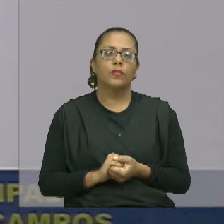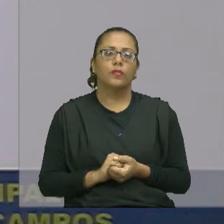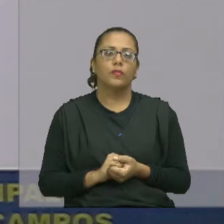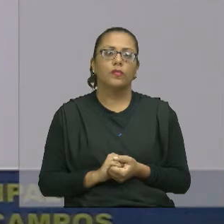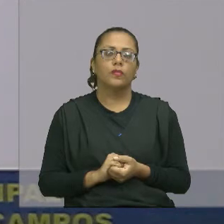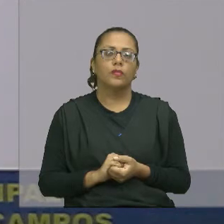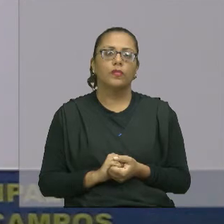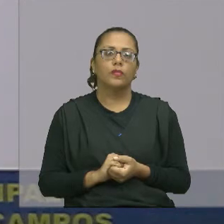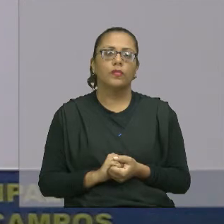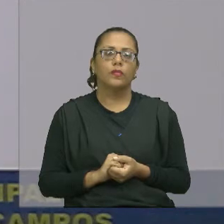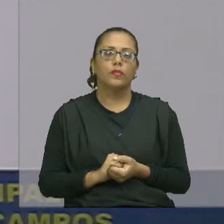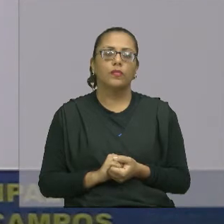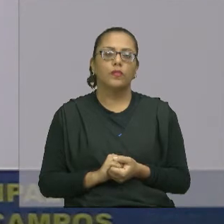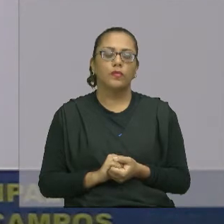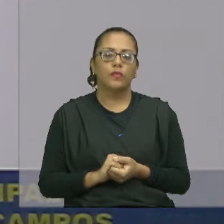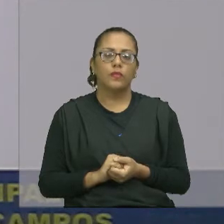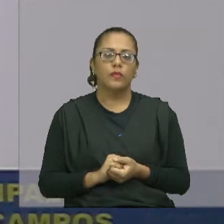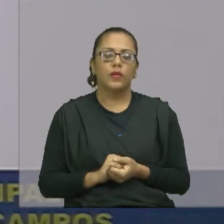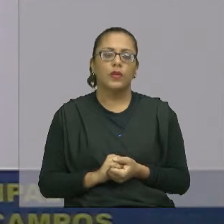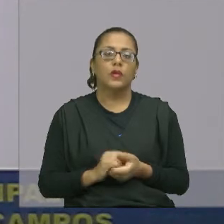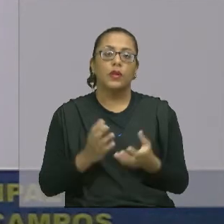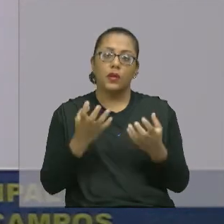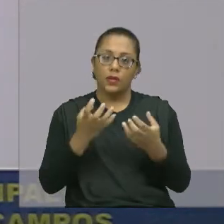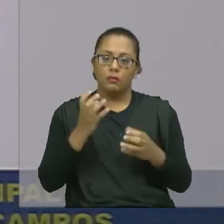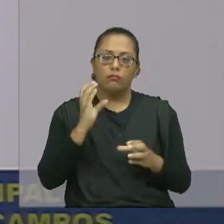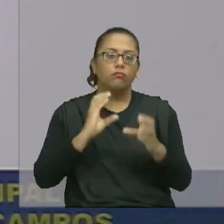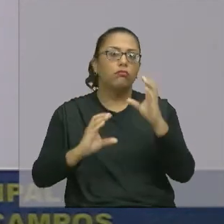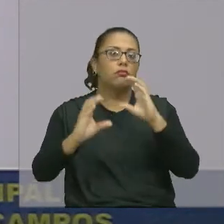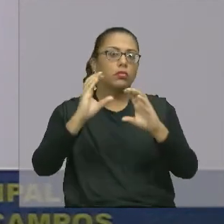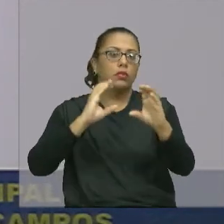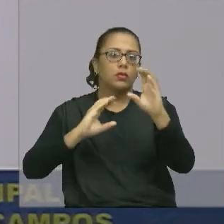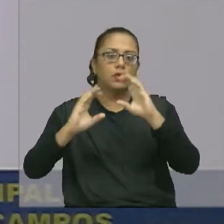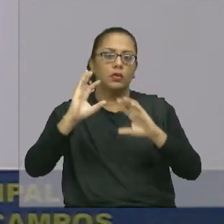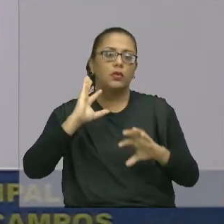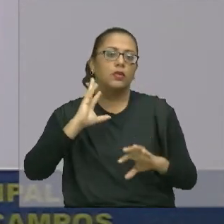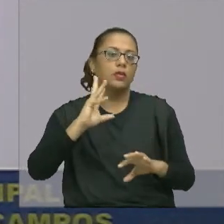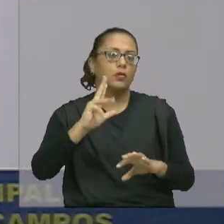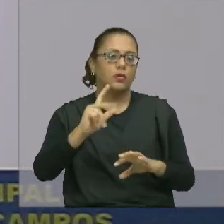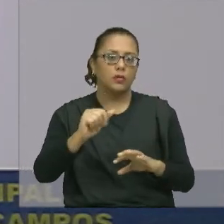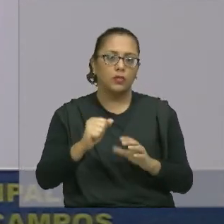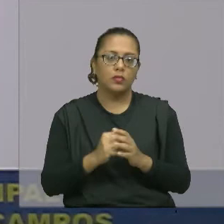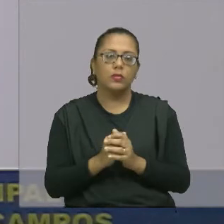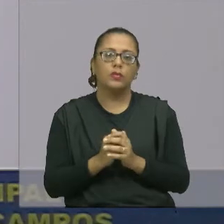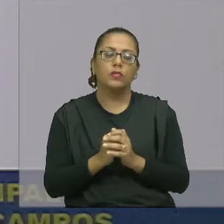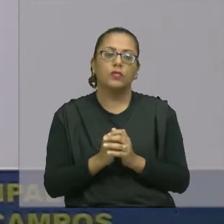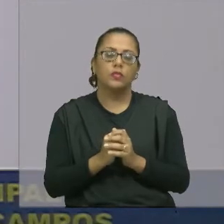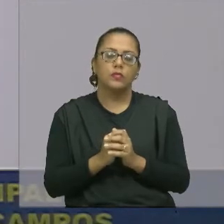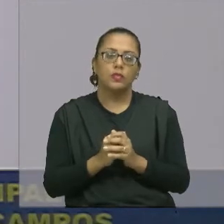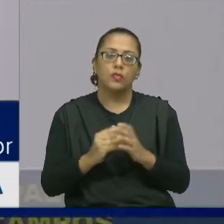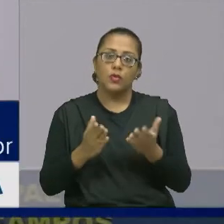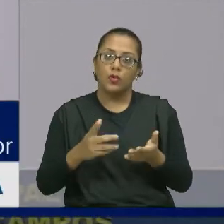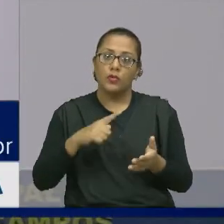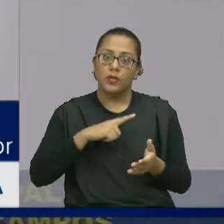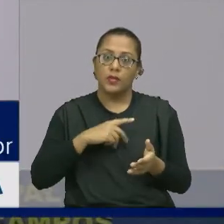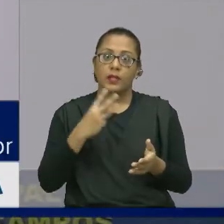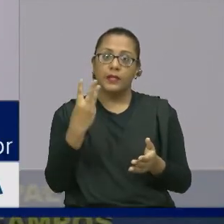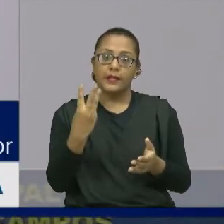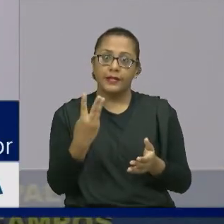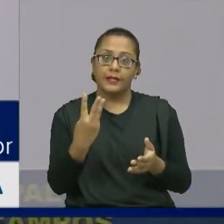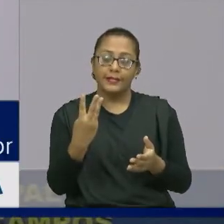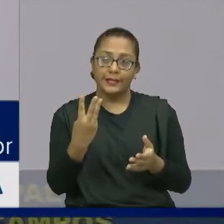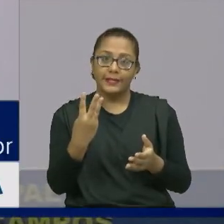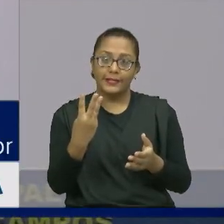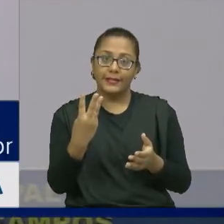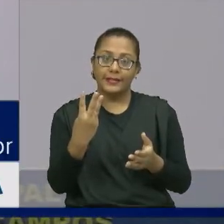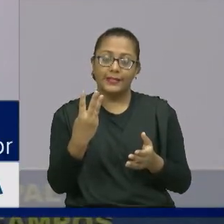Só queria comunicar aos vereadores, como tem três sessões para a gente fazer a votação,